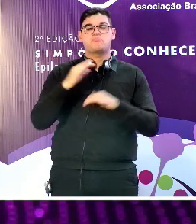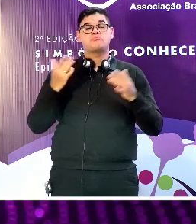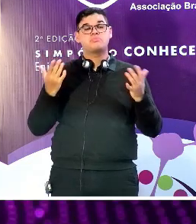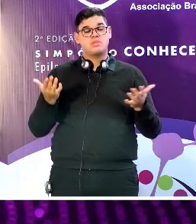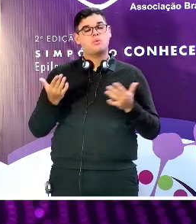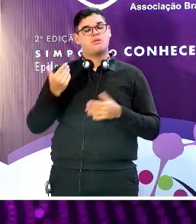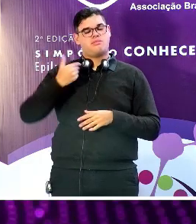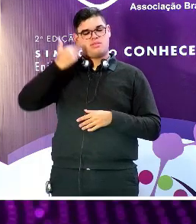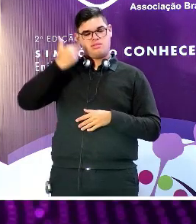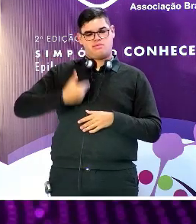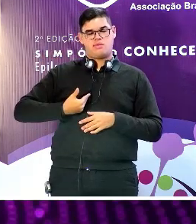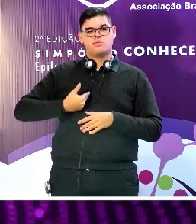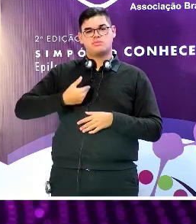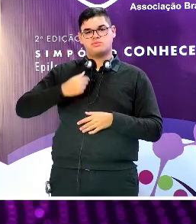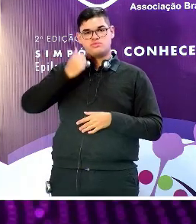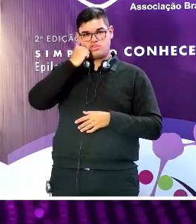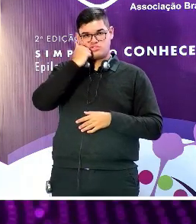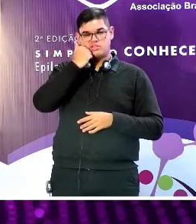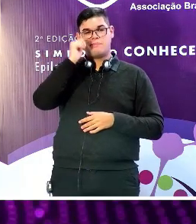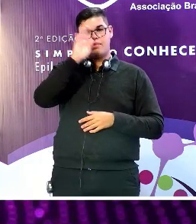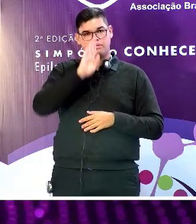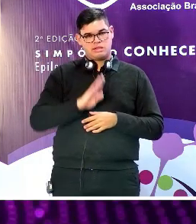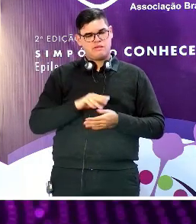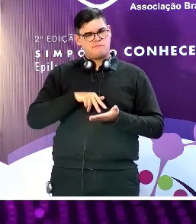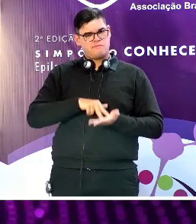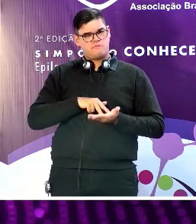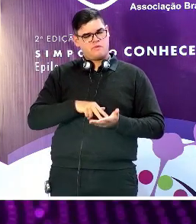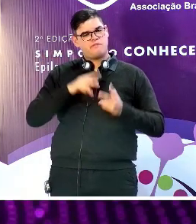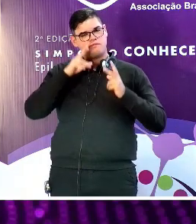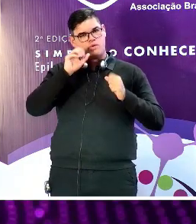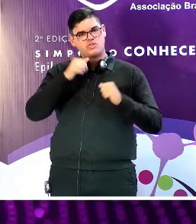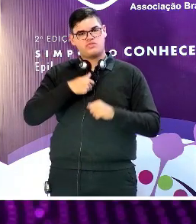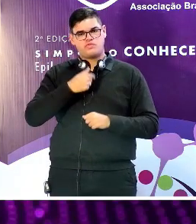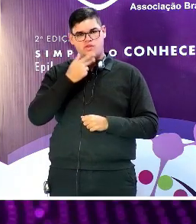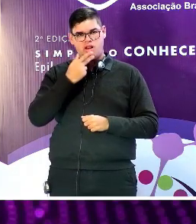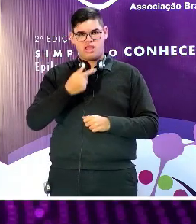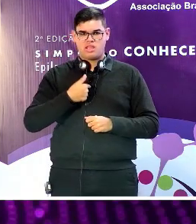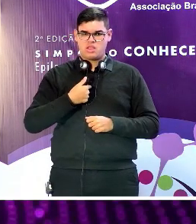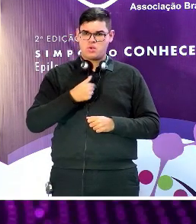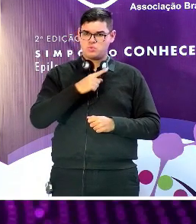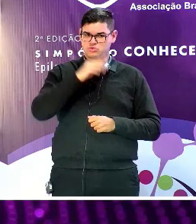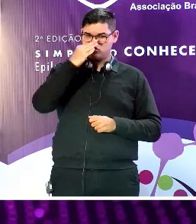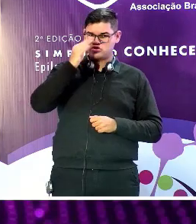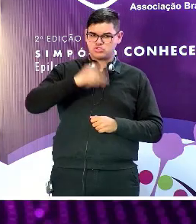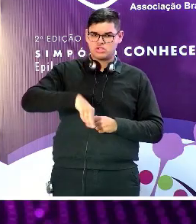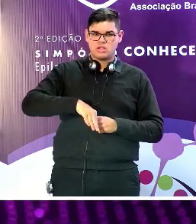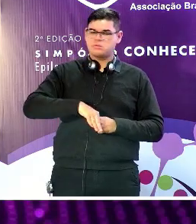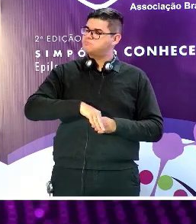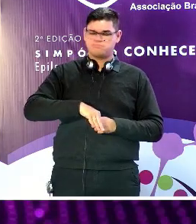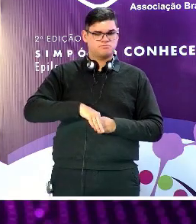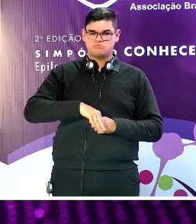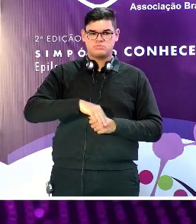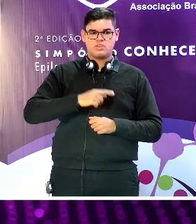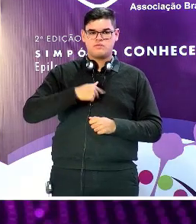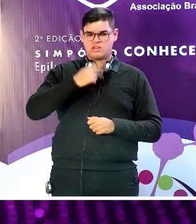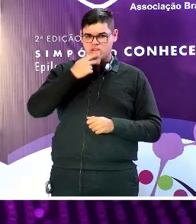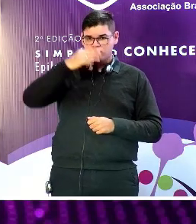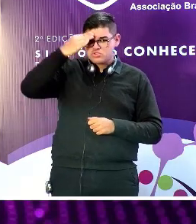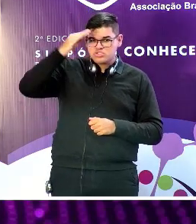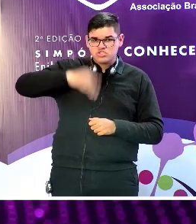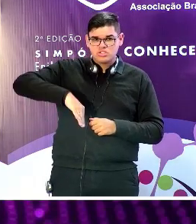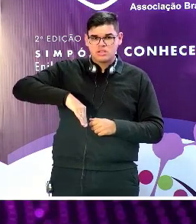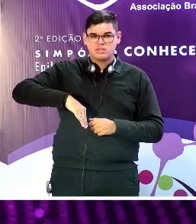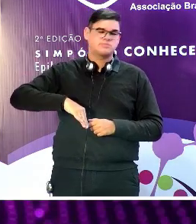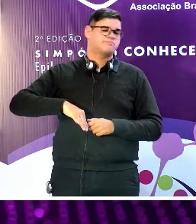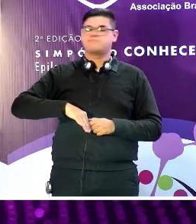eu, como uma cientista brasileira resiliente, falei, não vou desistir, não vou